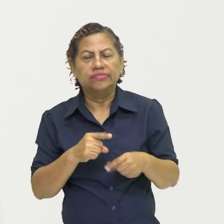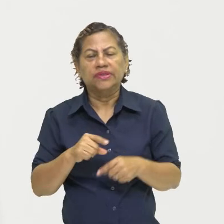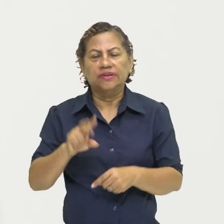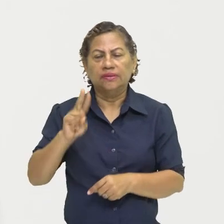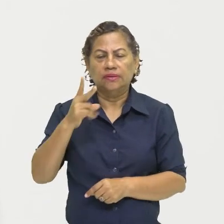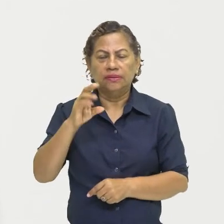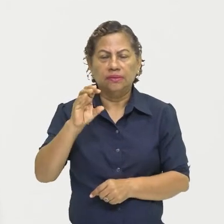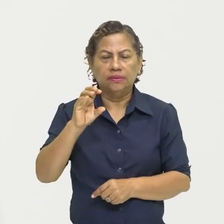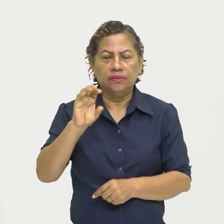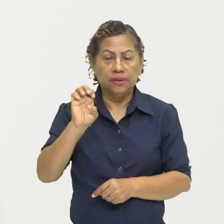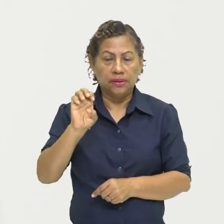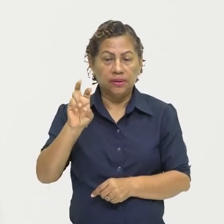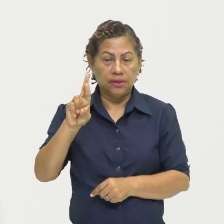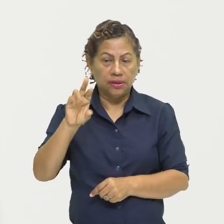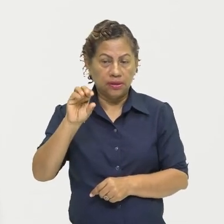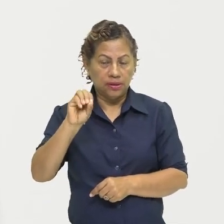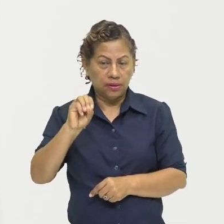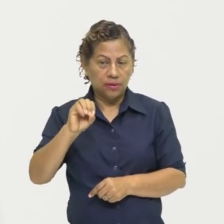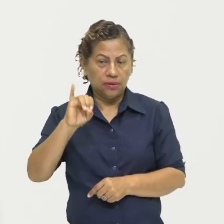o brasileiro,